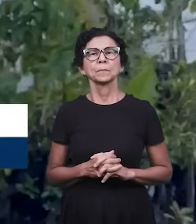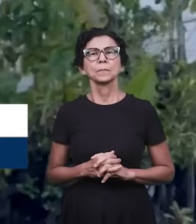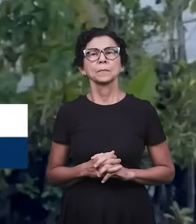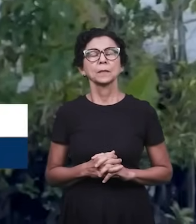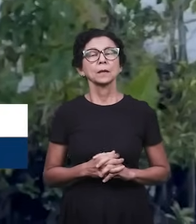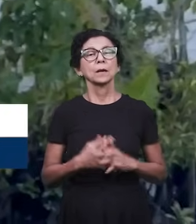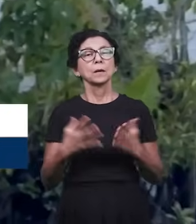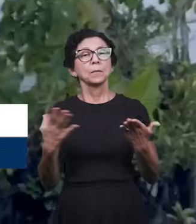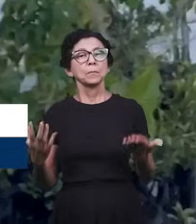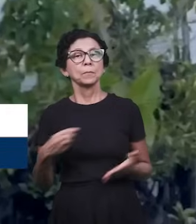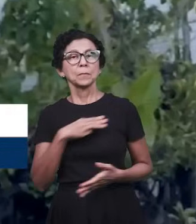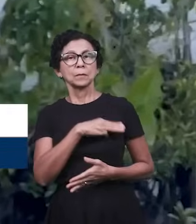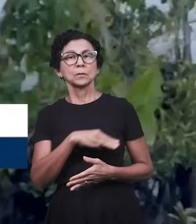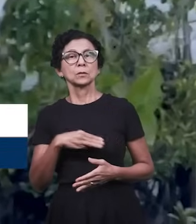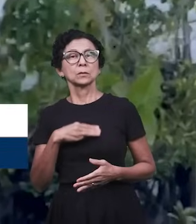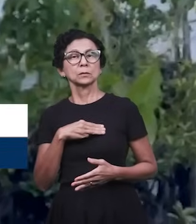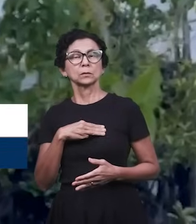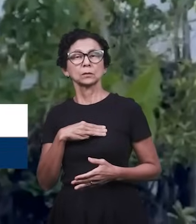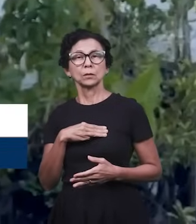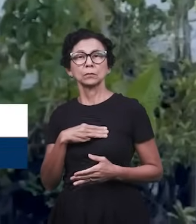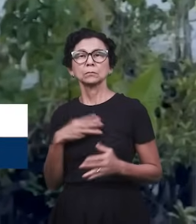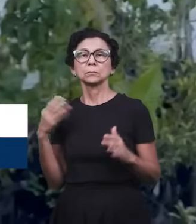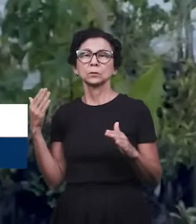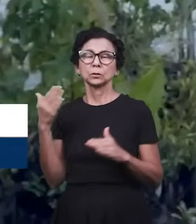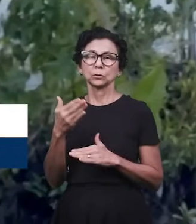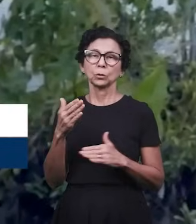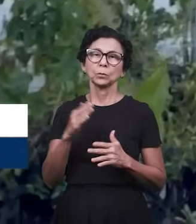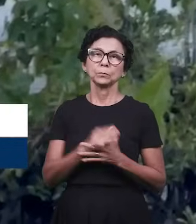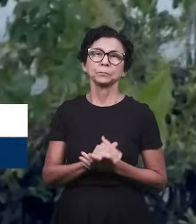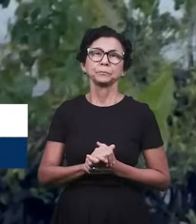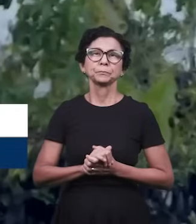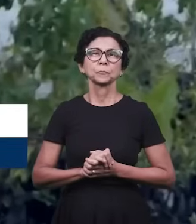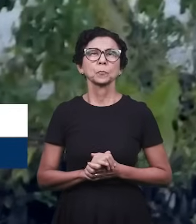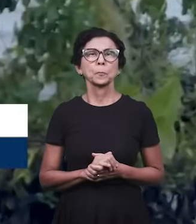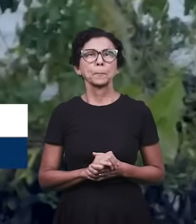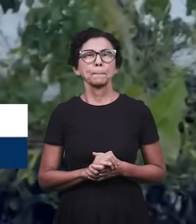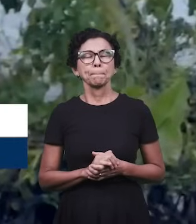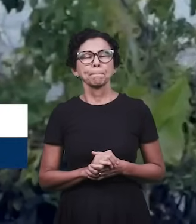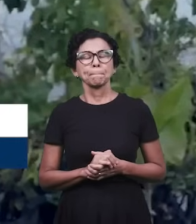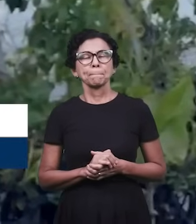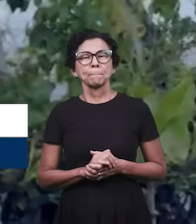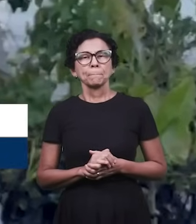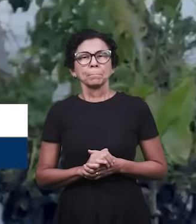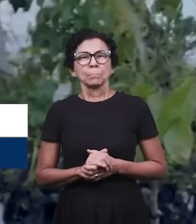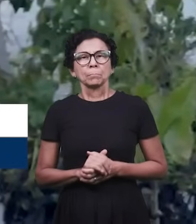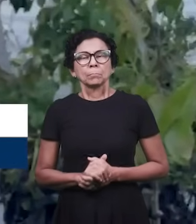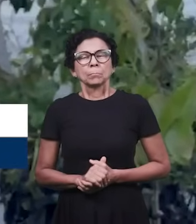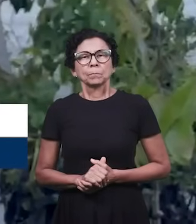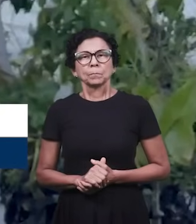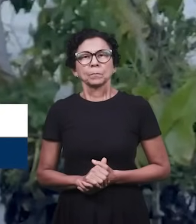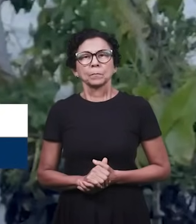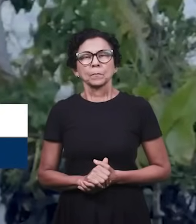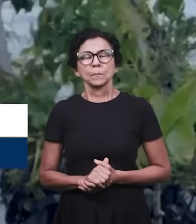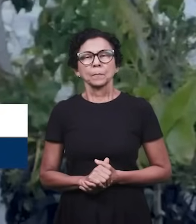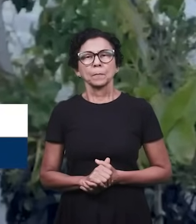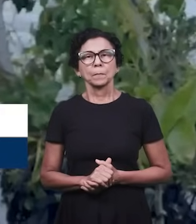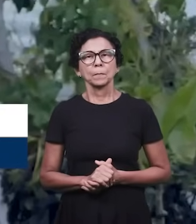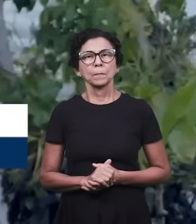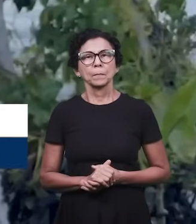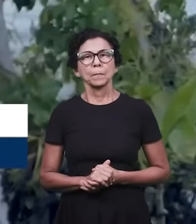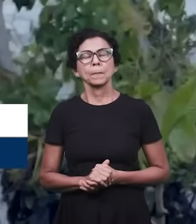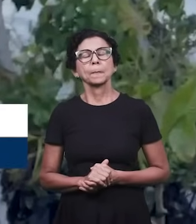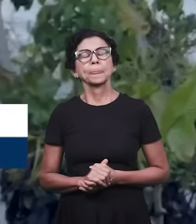Amazônia, nas Ilhas de Marajó aqui, e nós temos trazido, né? A cada momento que nós viemos aqui, temos trazido